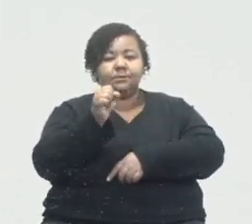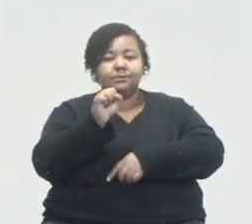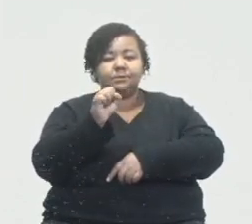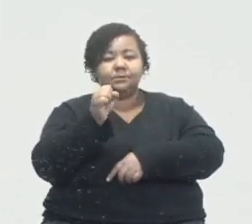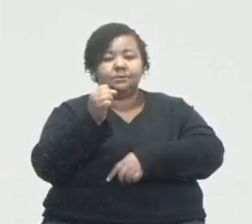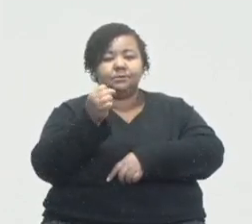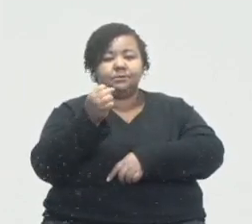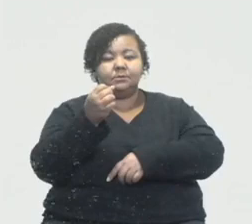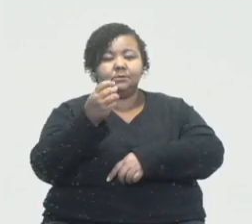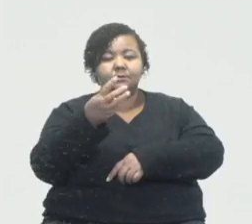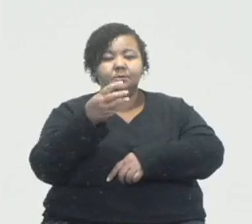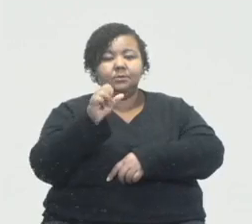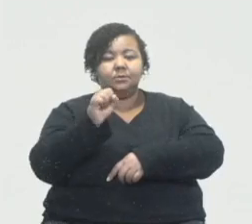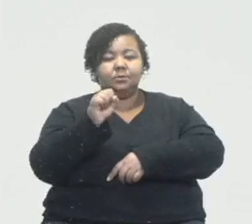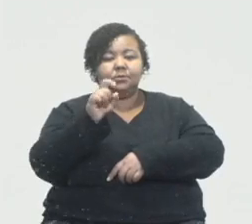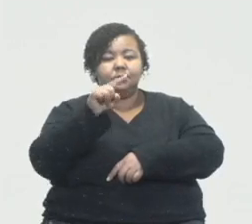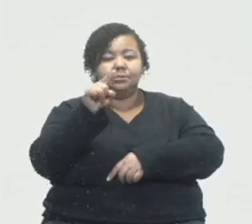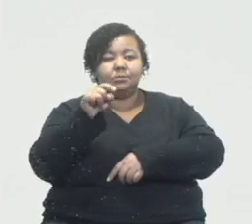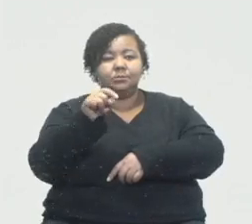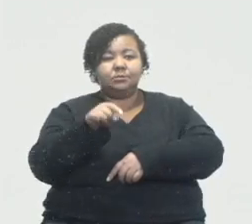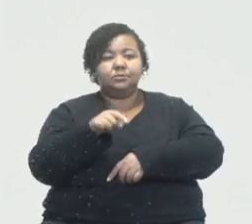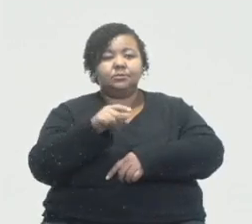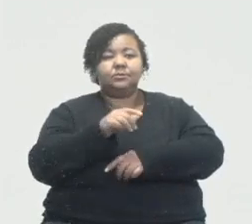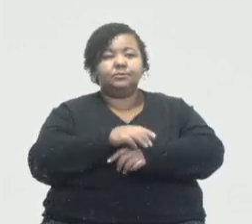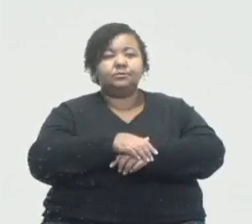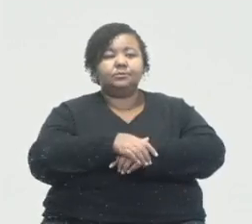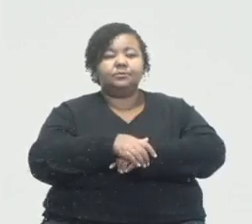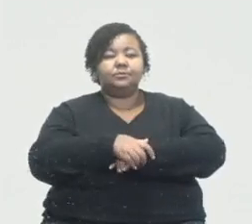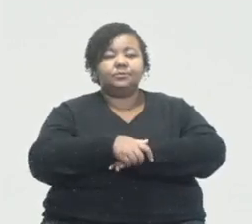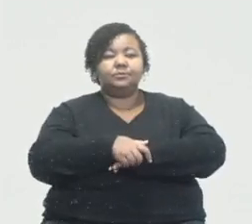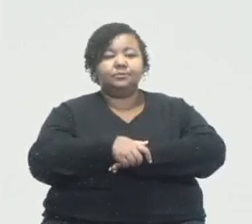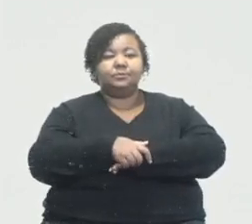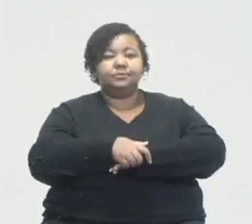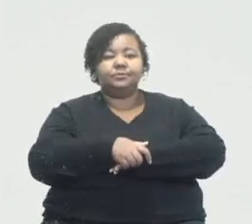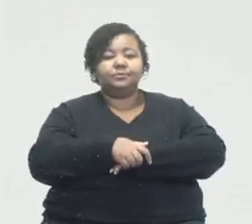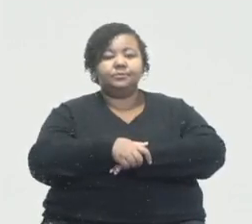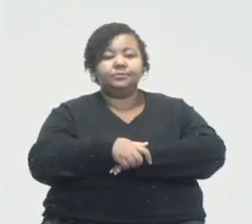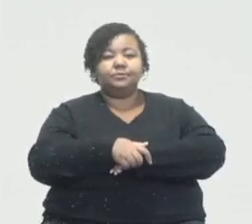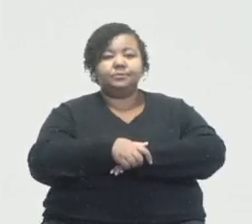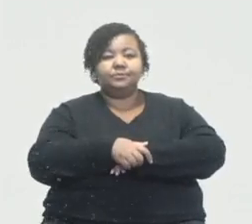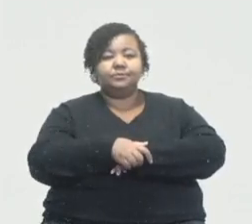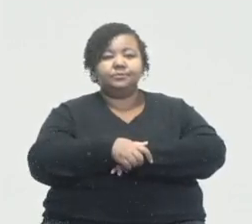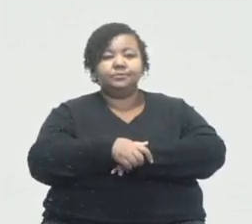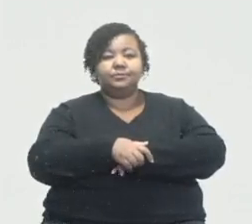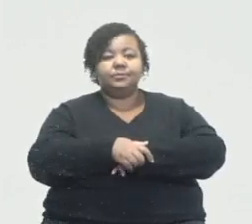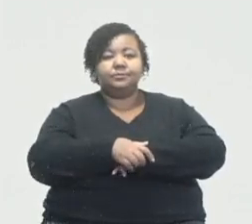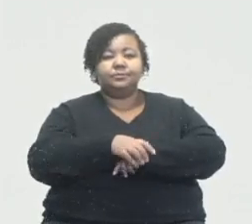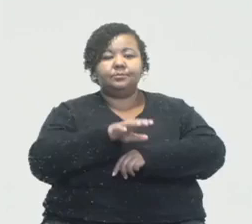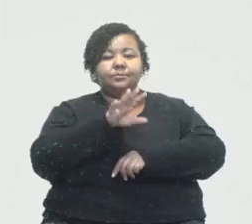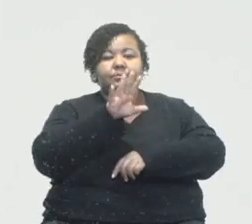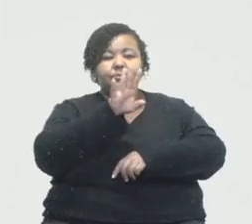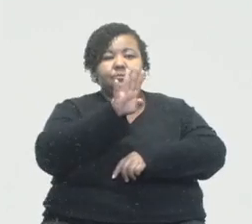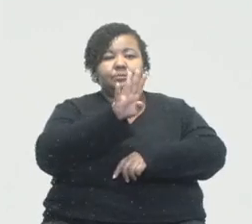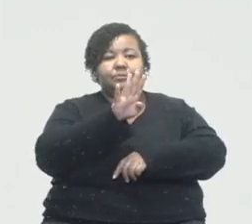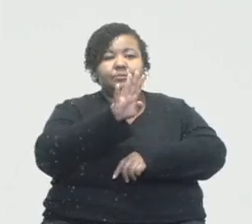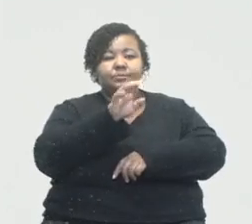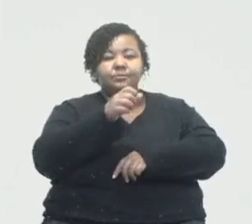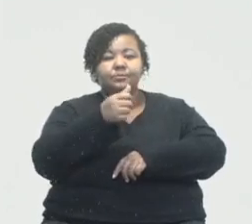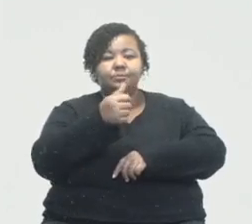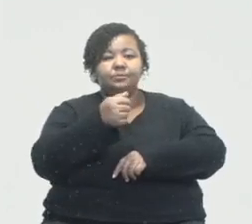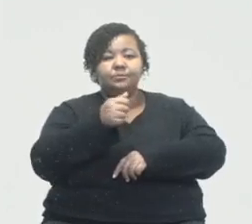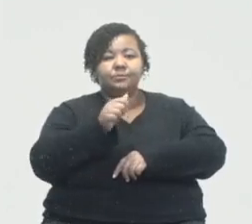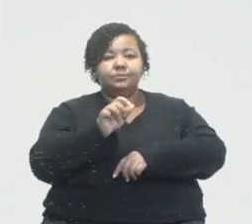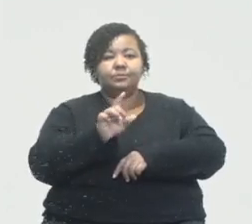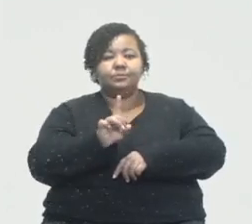38 é igual elemento correspondente com elemento correspondente. Então, nós temos 4 a